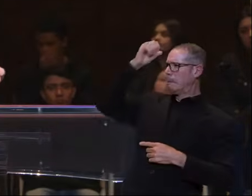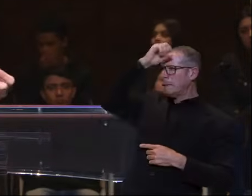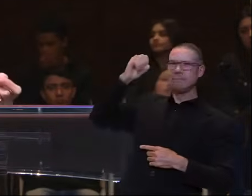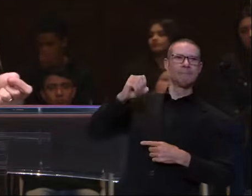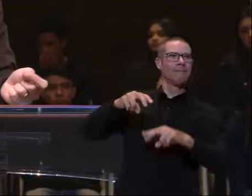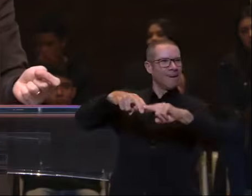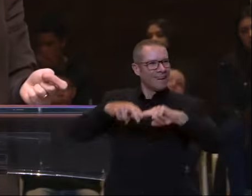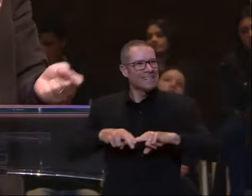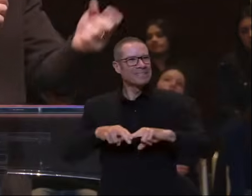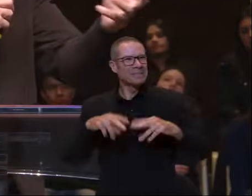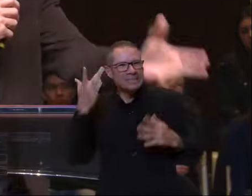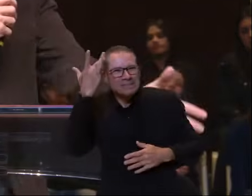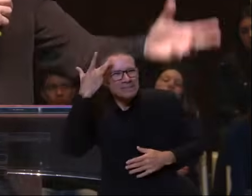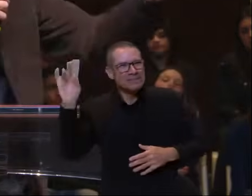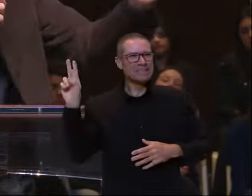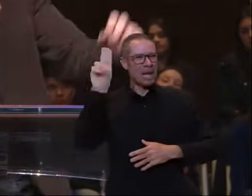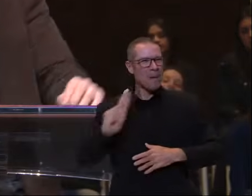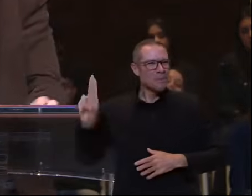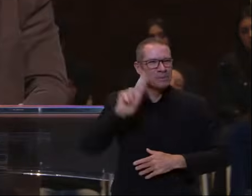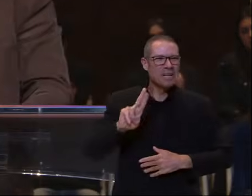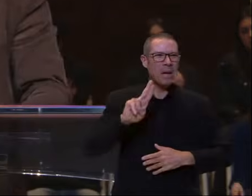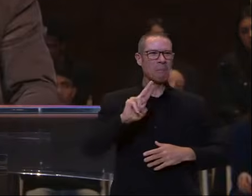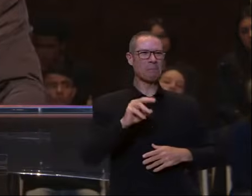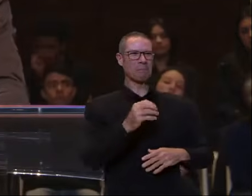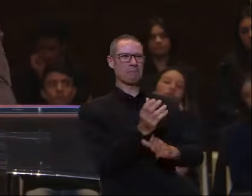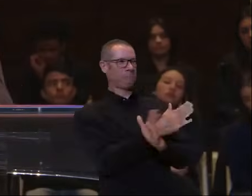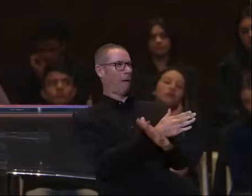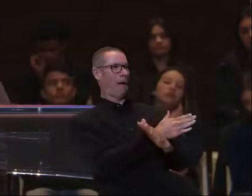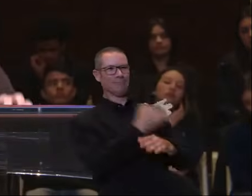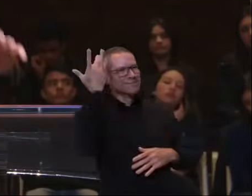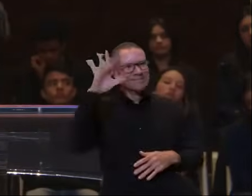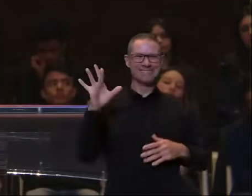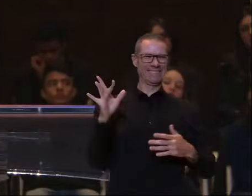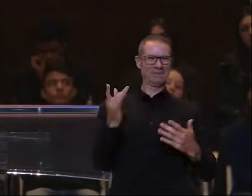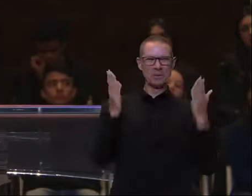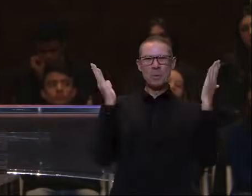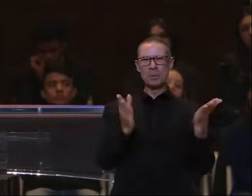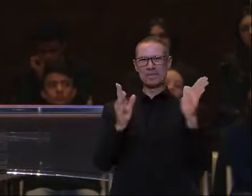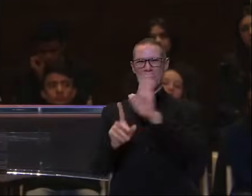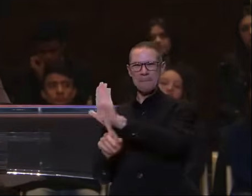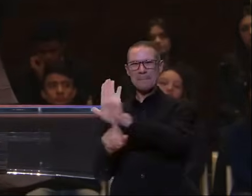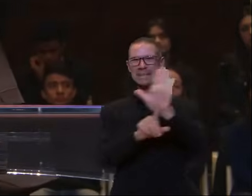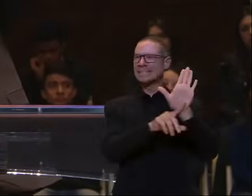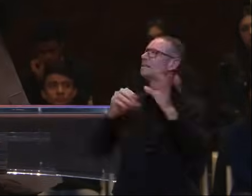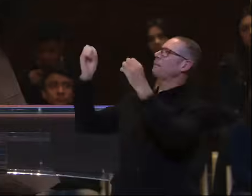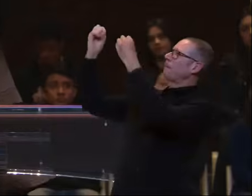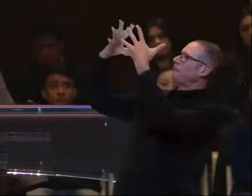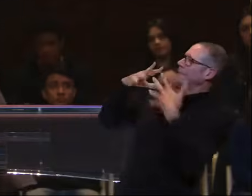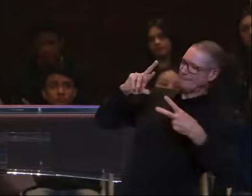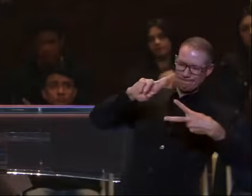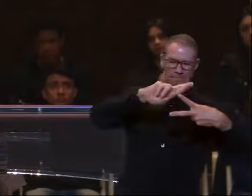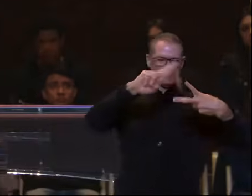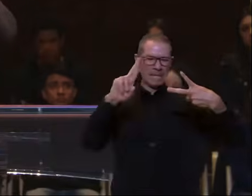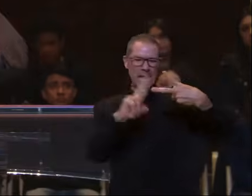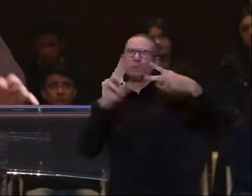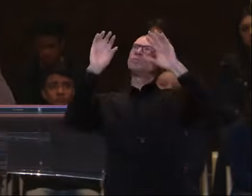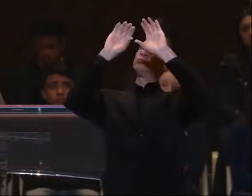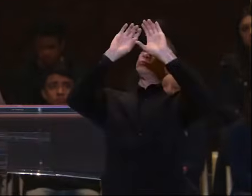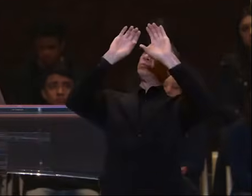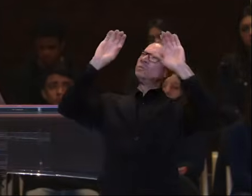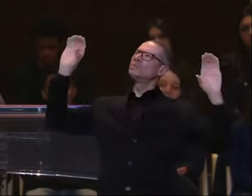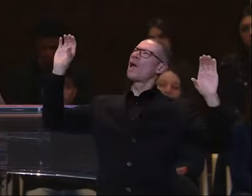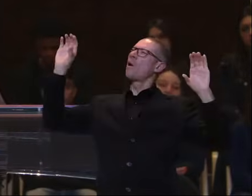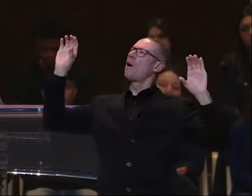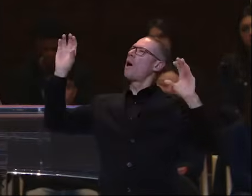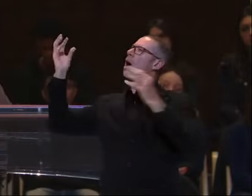e por isso não sabe usá-la. Hoje eu quero te apresentar estas bênçãos, esses recursos do céu,